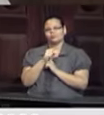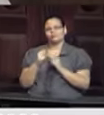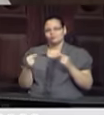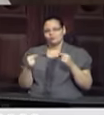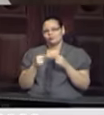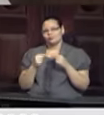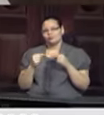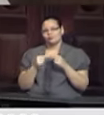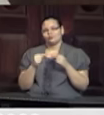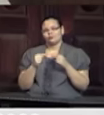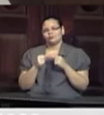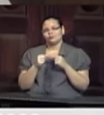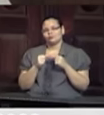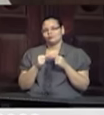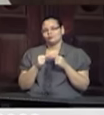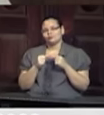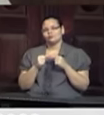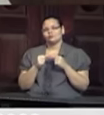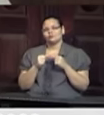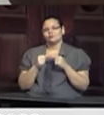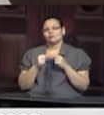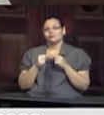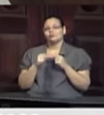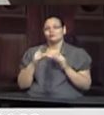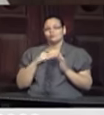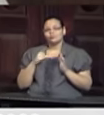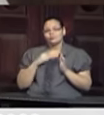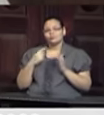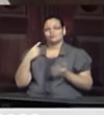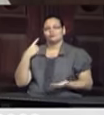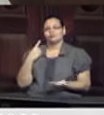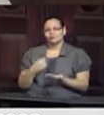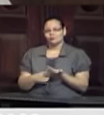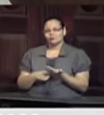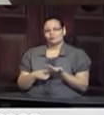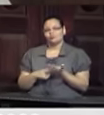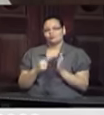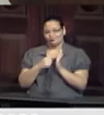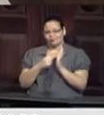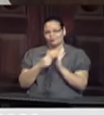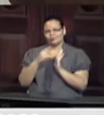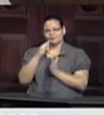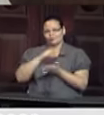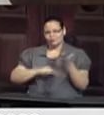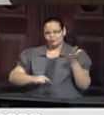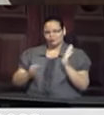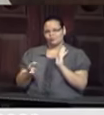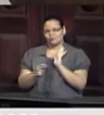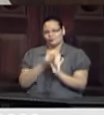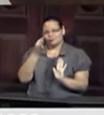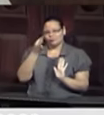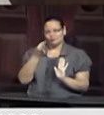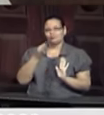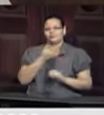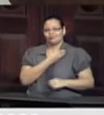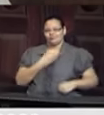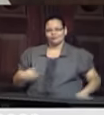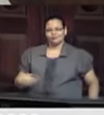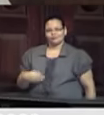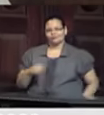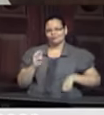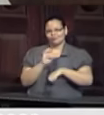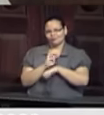abriga, no termo de acordo assinado entre o governo do